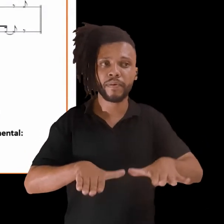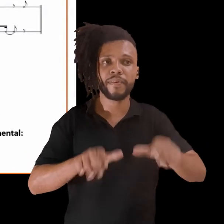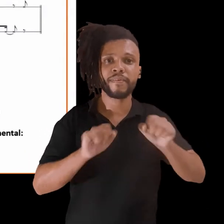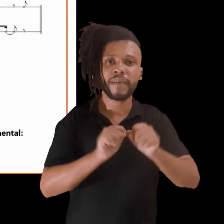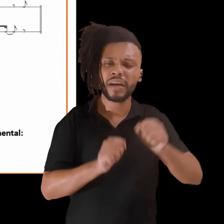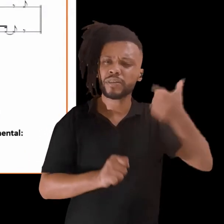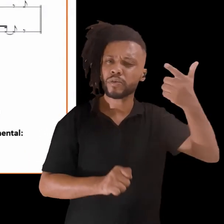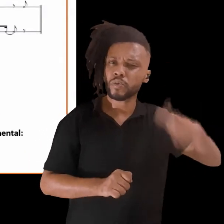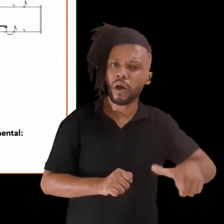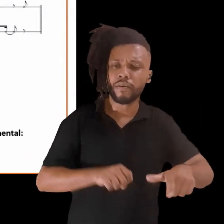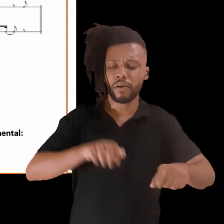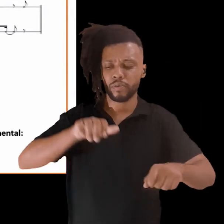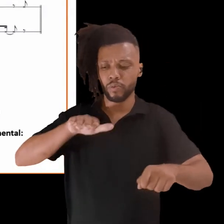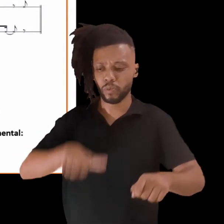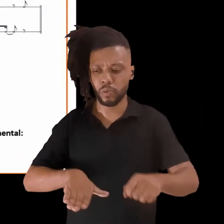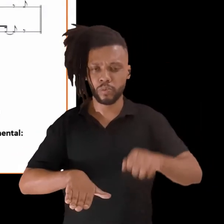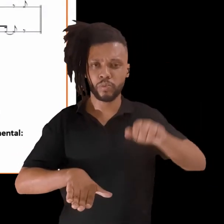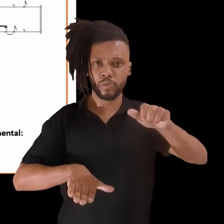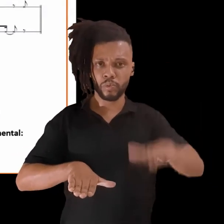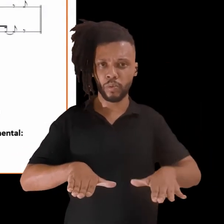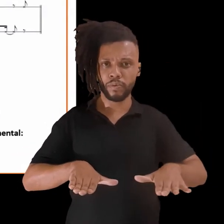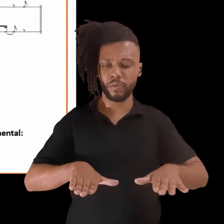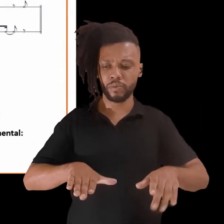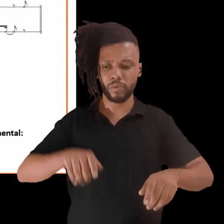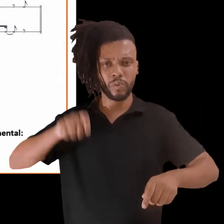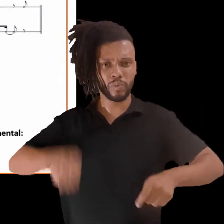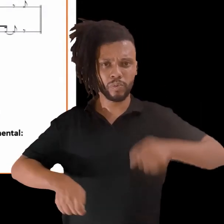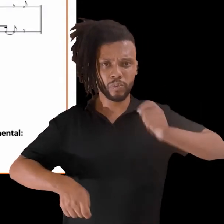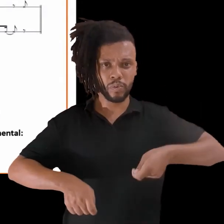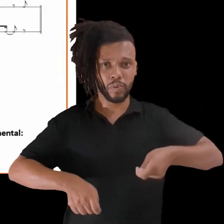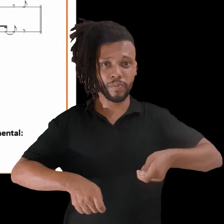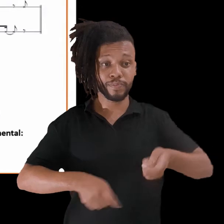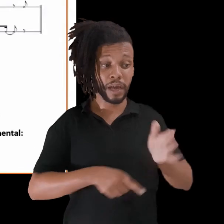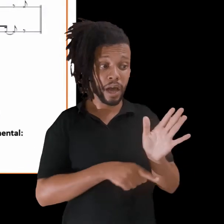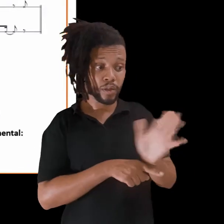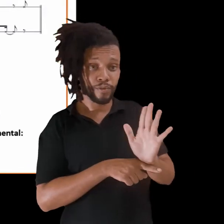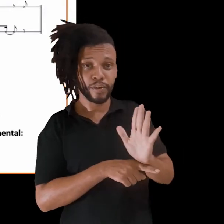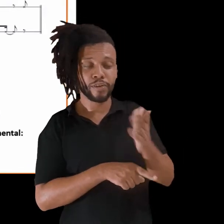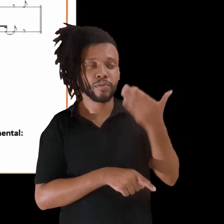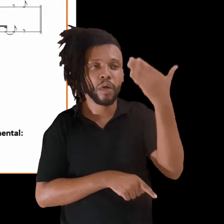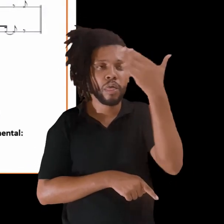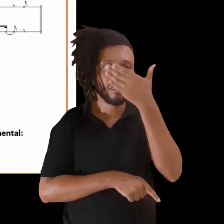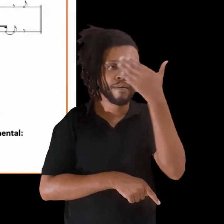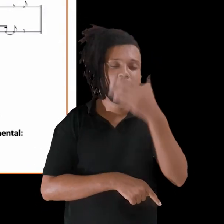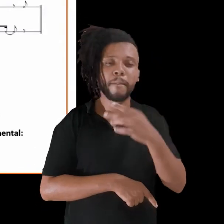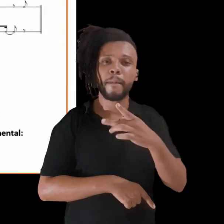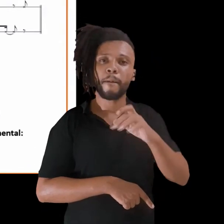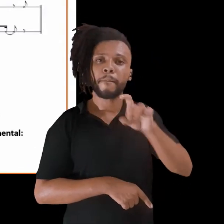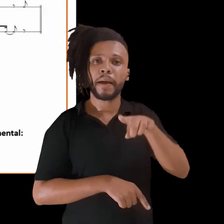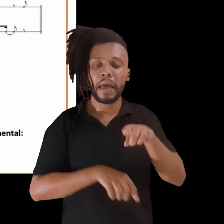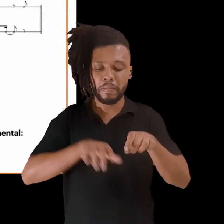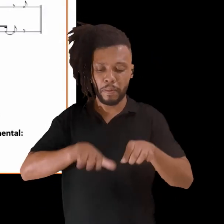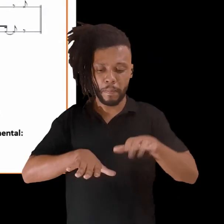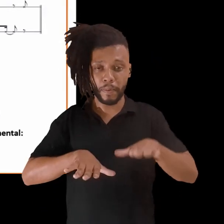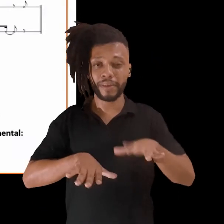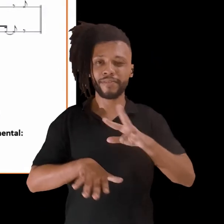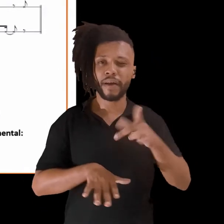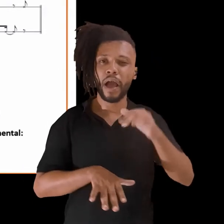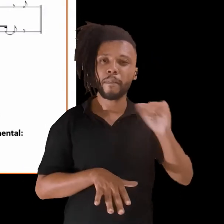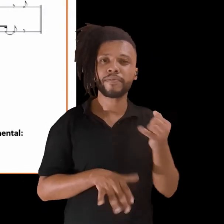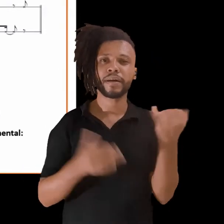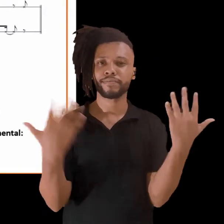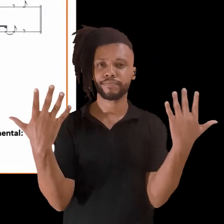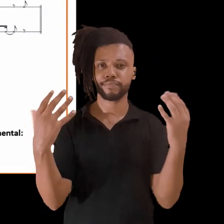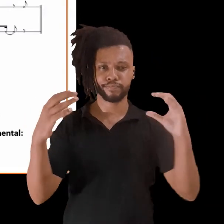Mais uma vez. Tum, tum. Como aqui no vídeo não dá para ver meus pés, nós vamos fazer com as mãos, com